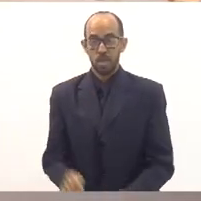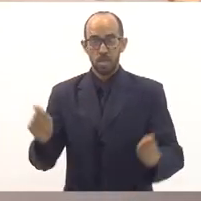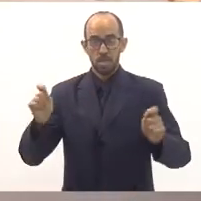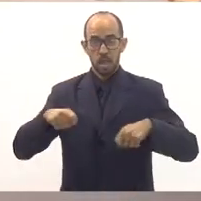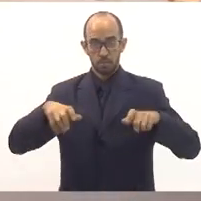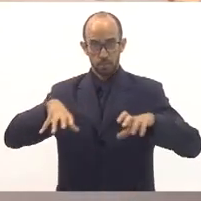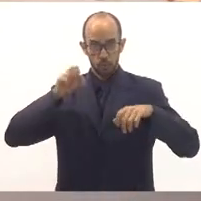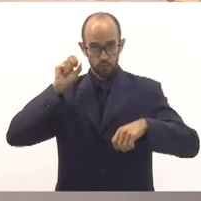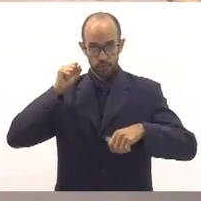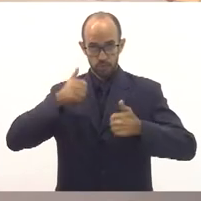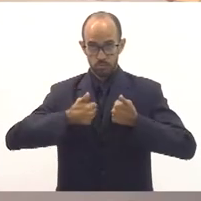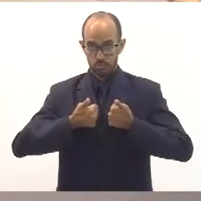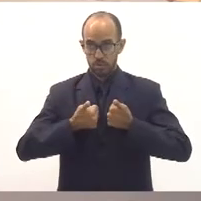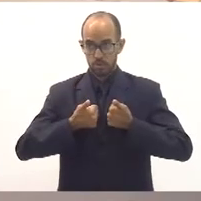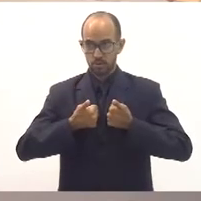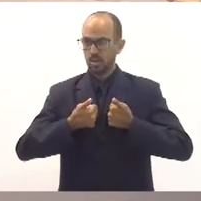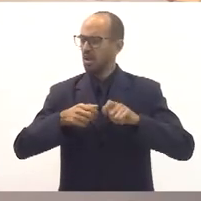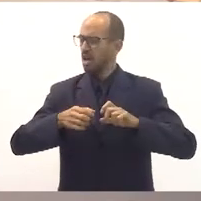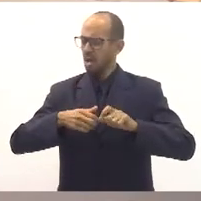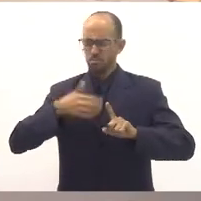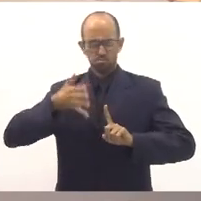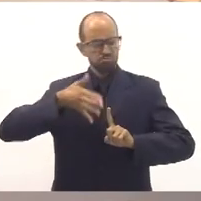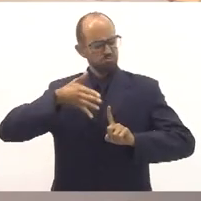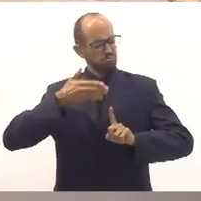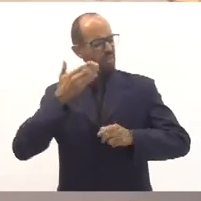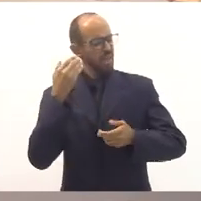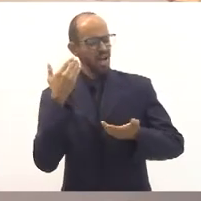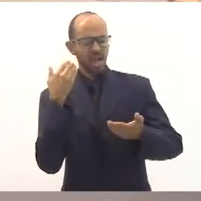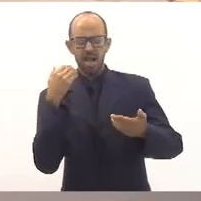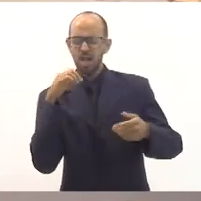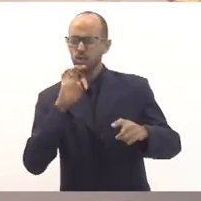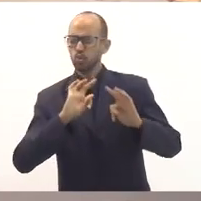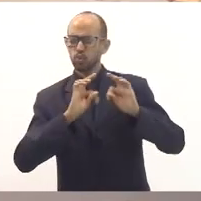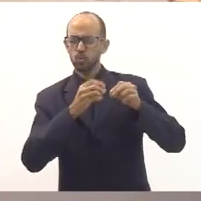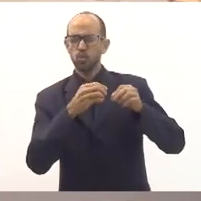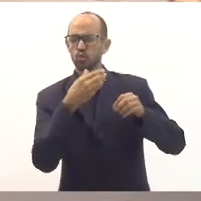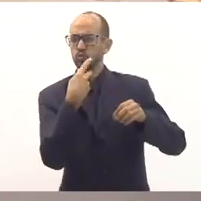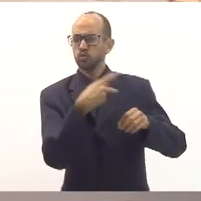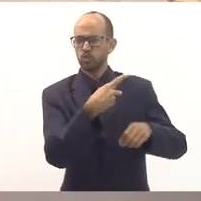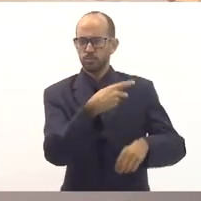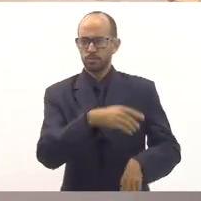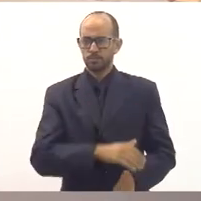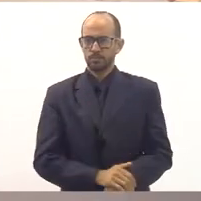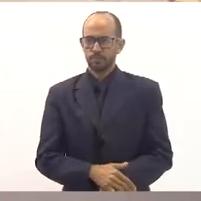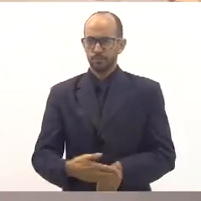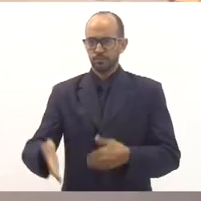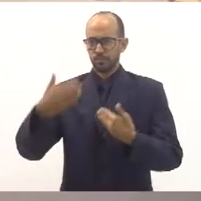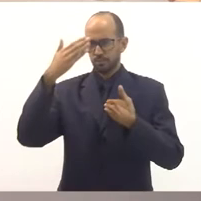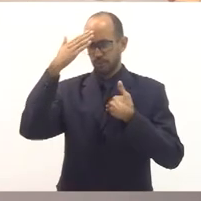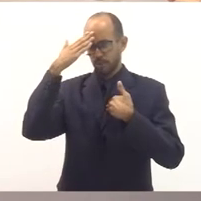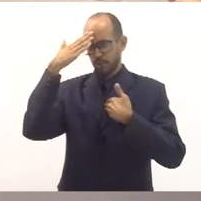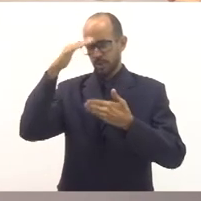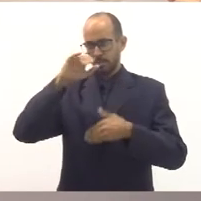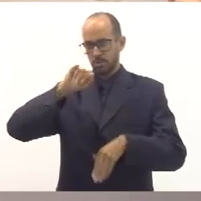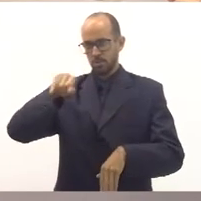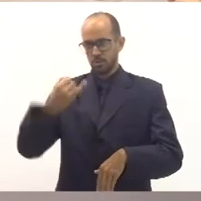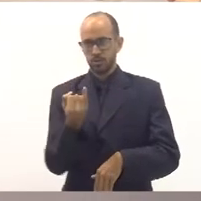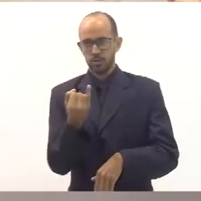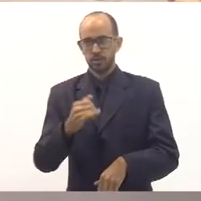Patrick a palavra é absolutamente completamente sua Muito obrigado pela oportunidade